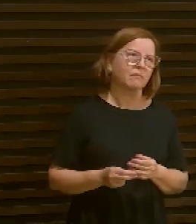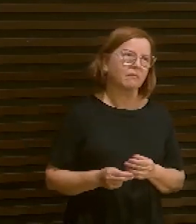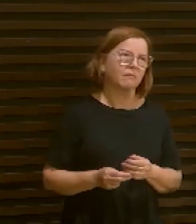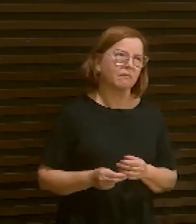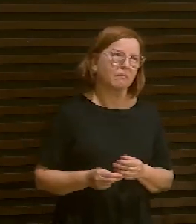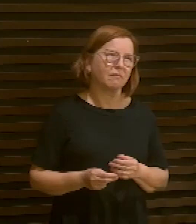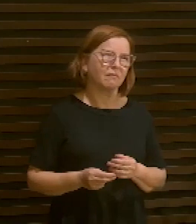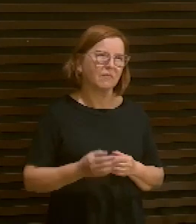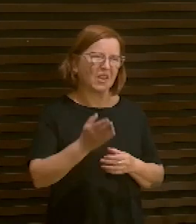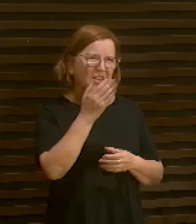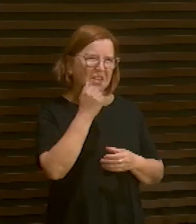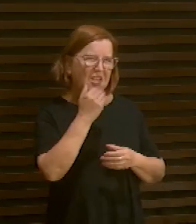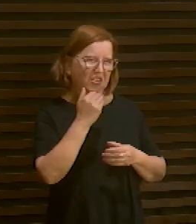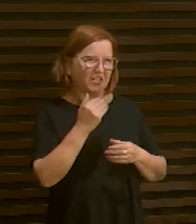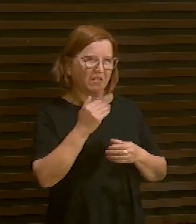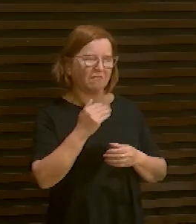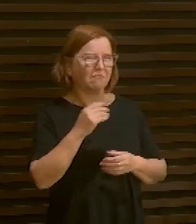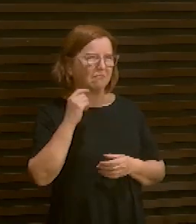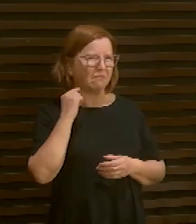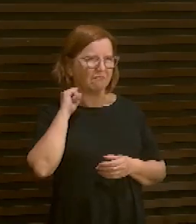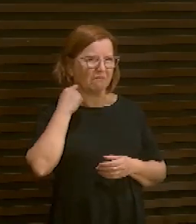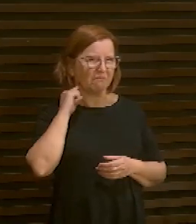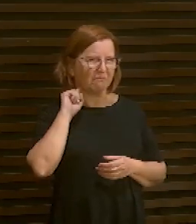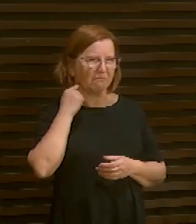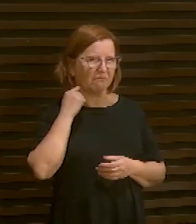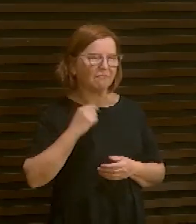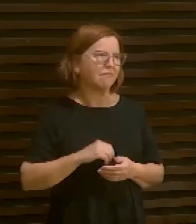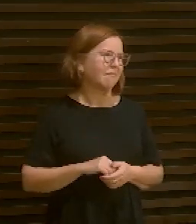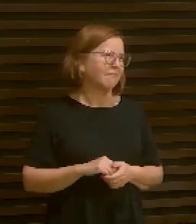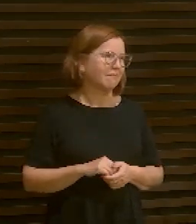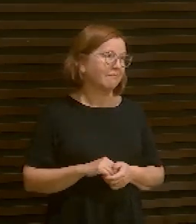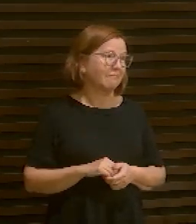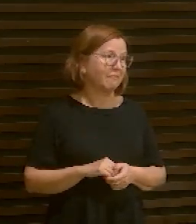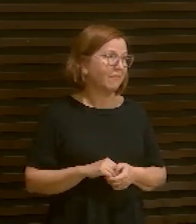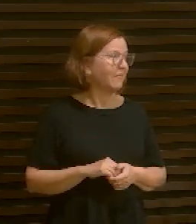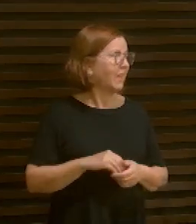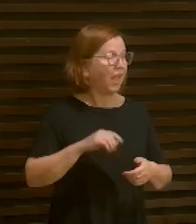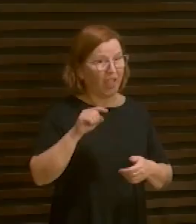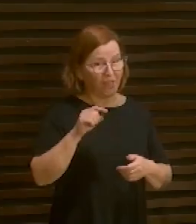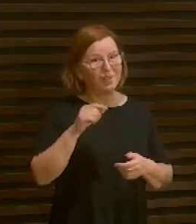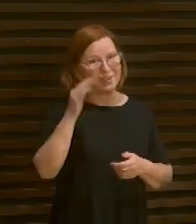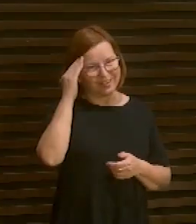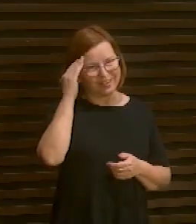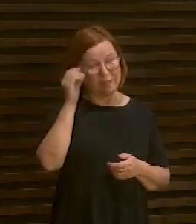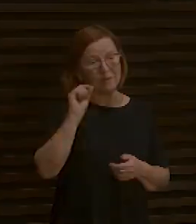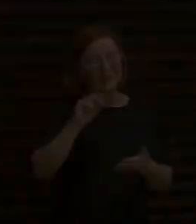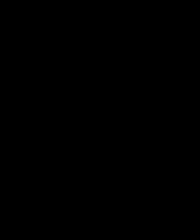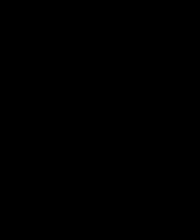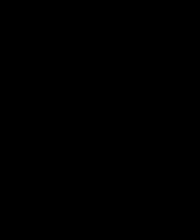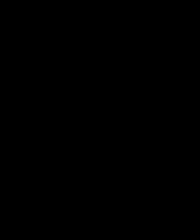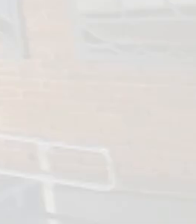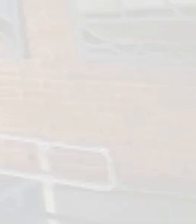miolo de tripa. Aí você sabe identificar o que é, né?